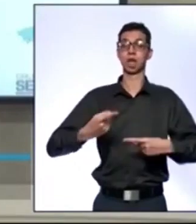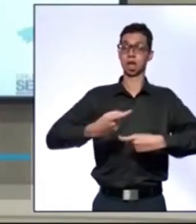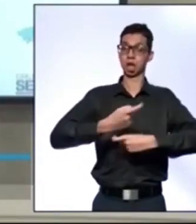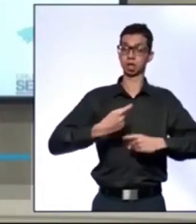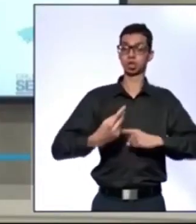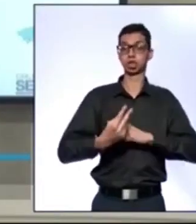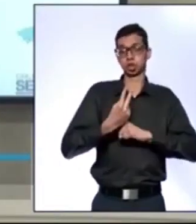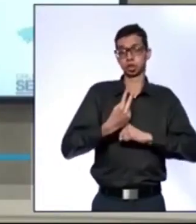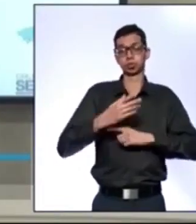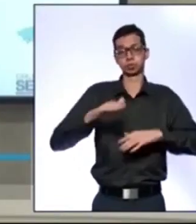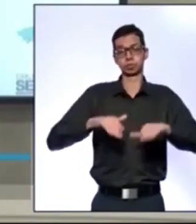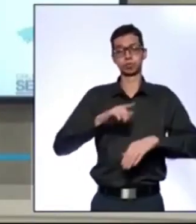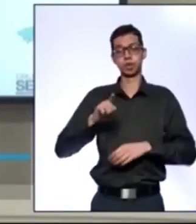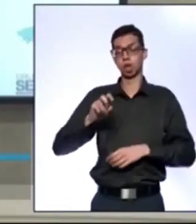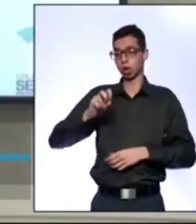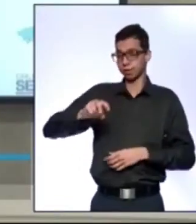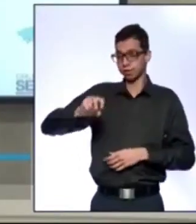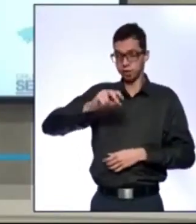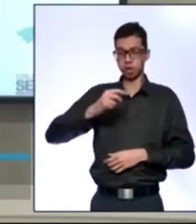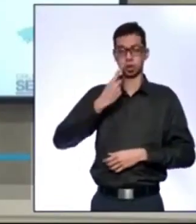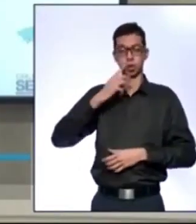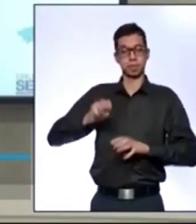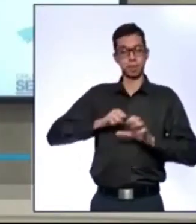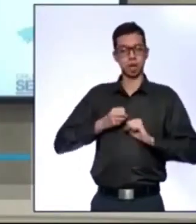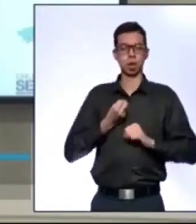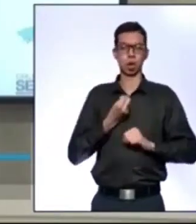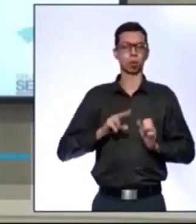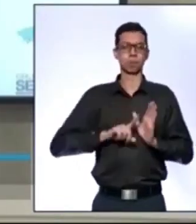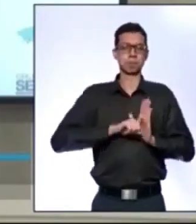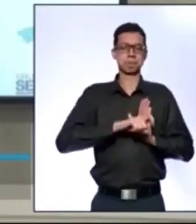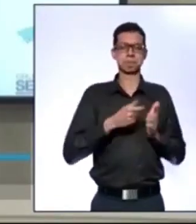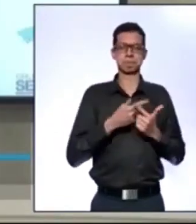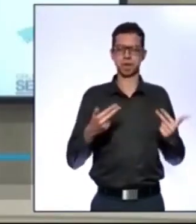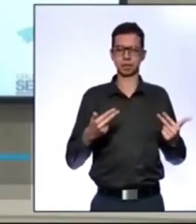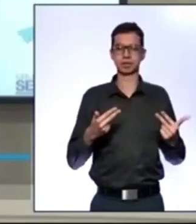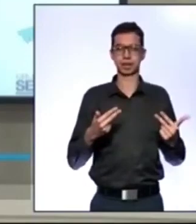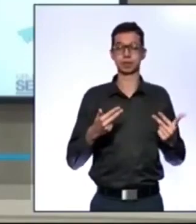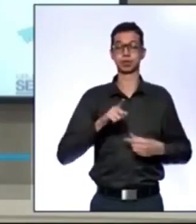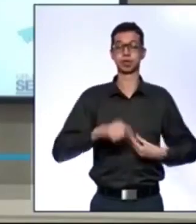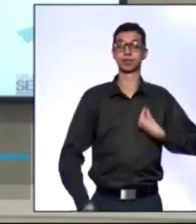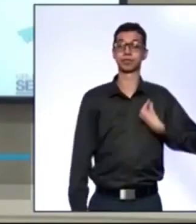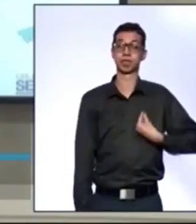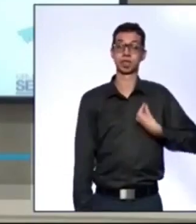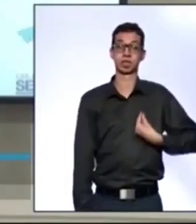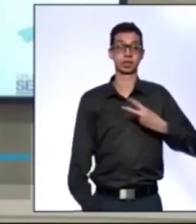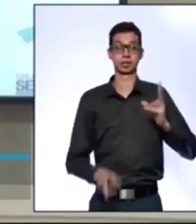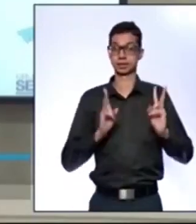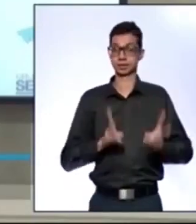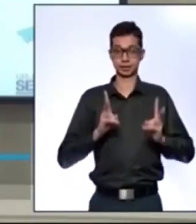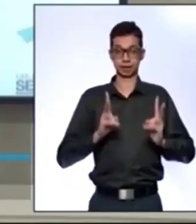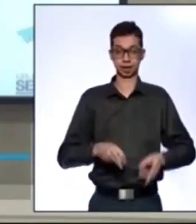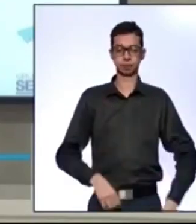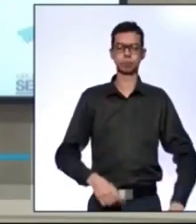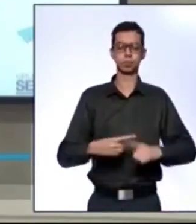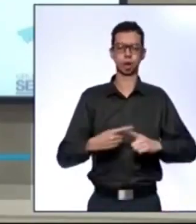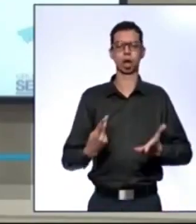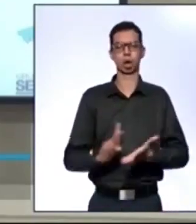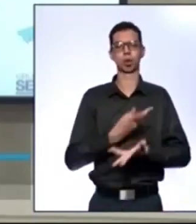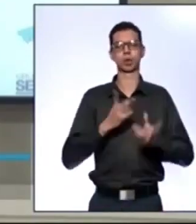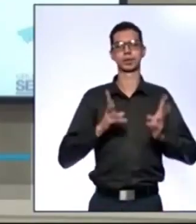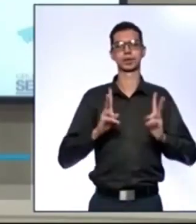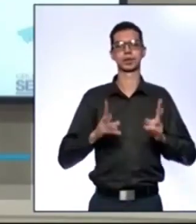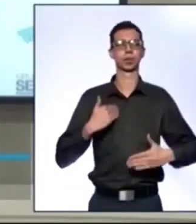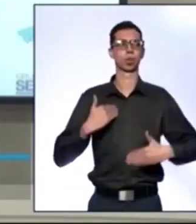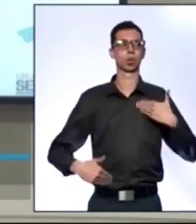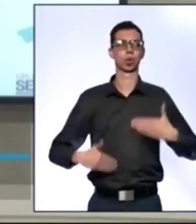em contato com um vírus, com uma bactéria, ou seja, quando você viver. Porque a todo instante isso acontece. Pois